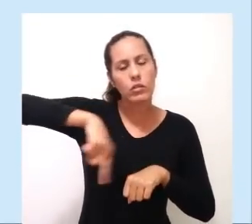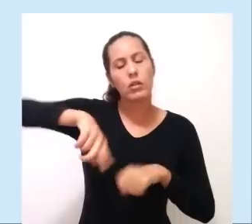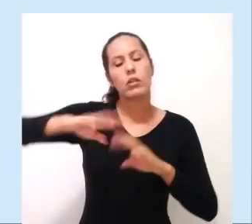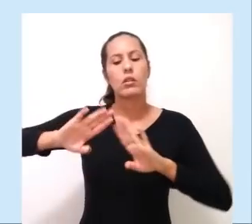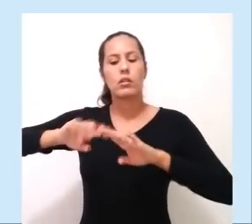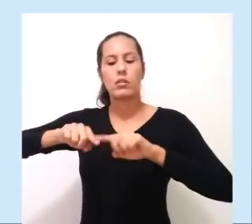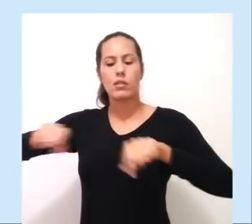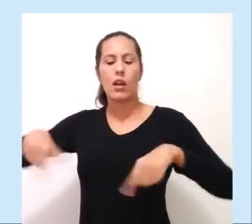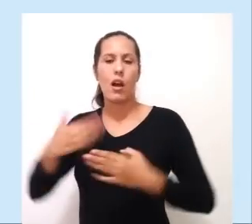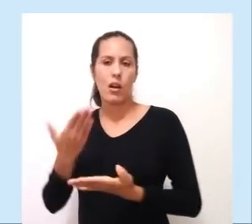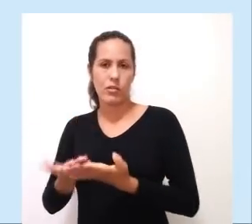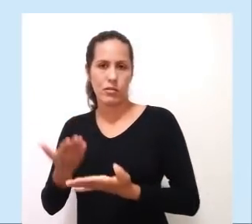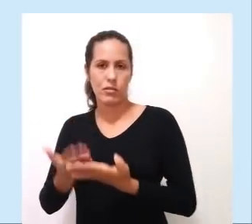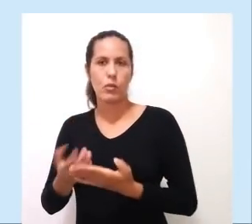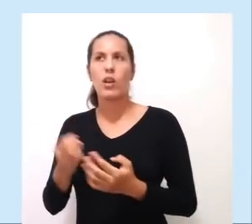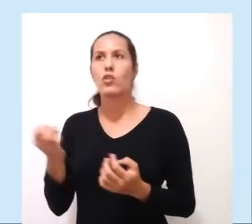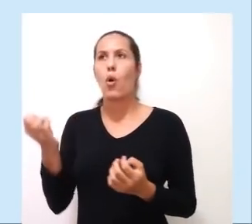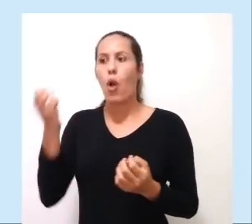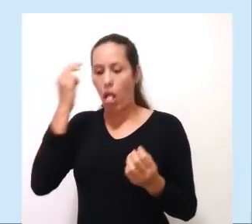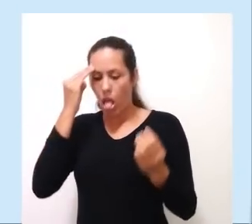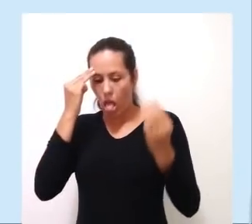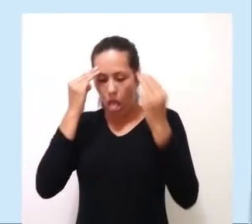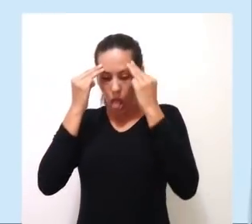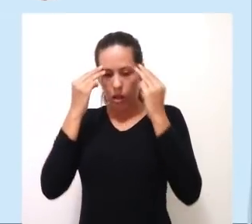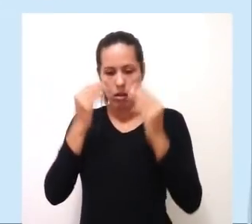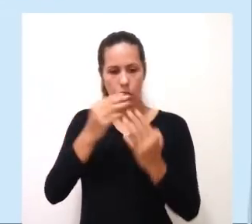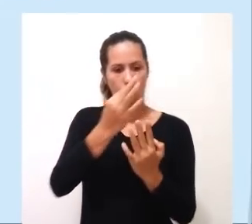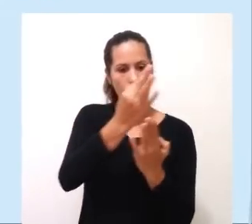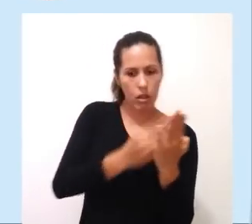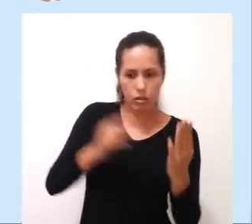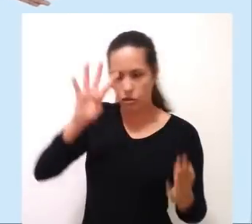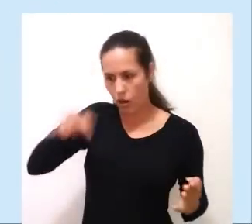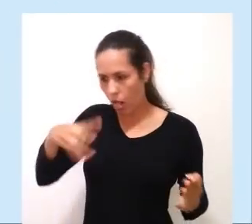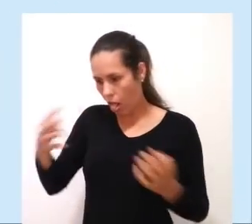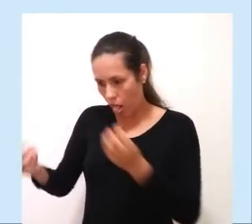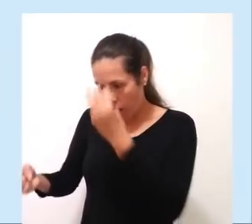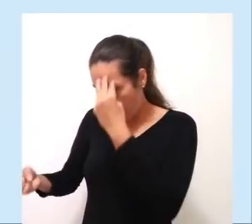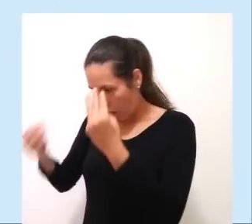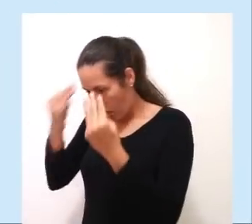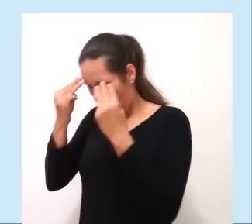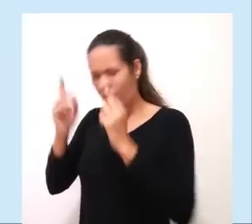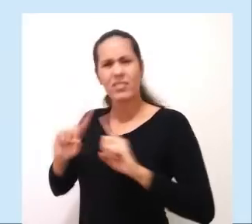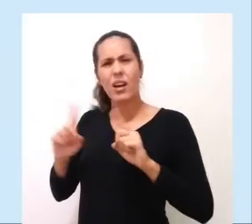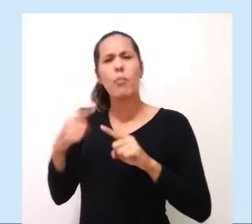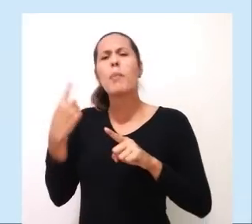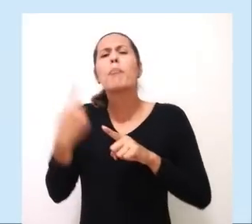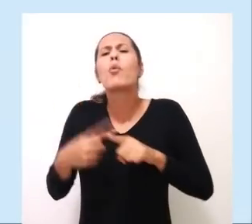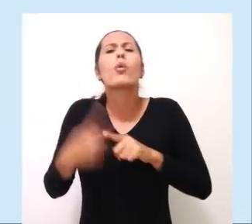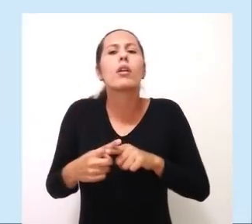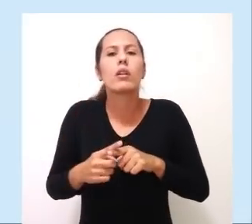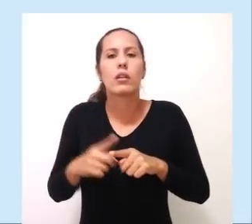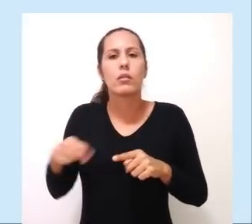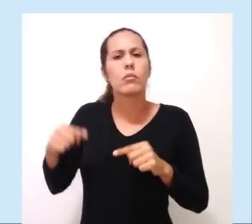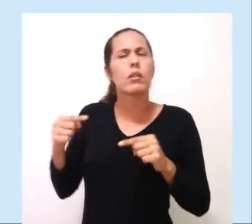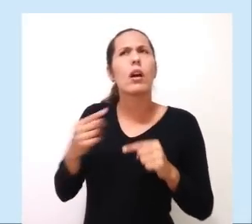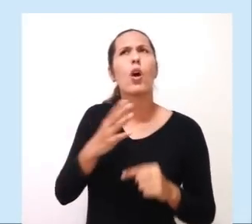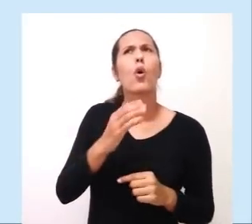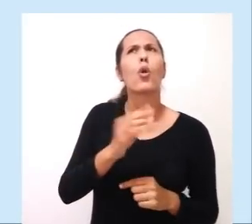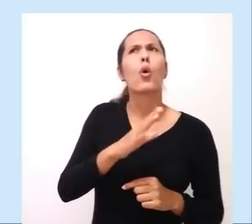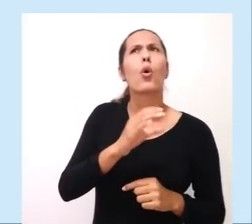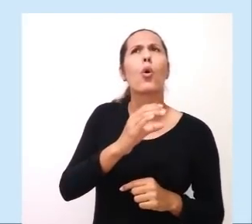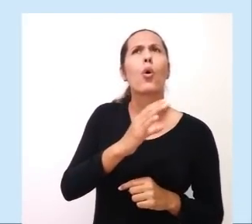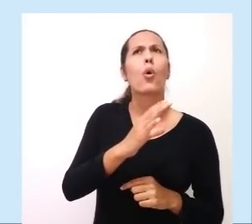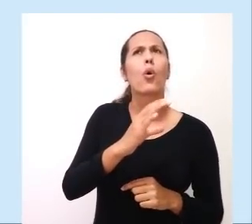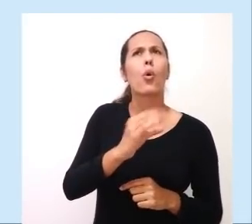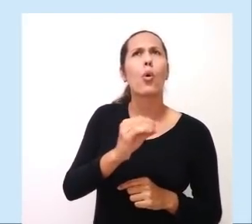estudado em sala de aula. Não só memorizar aquelas listas de verbos, saber por que colocou, porque dá uma ideia concluída. Por